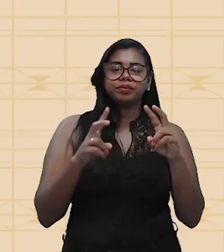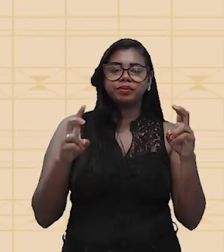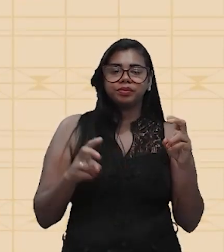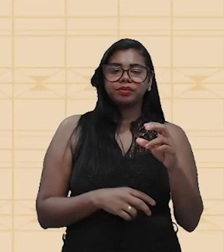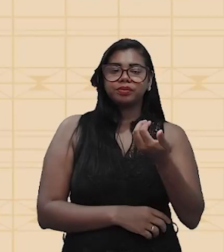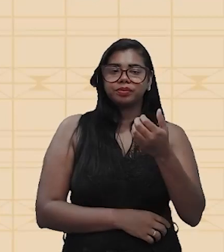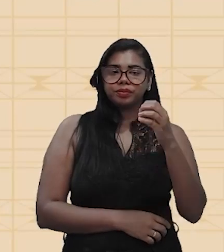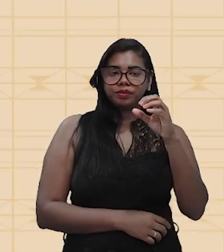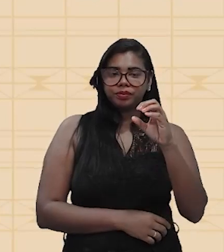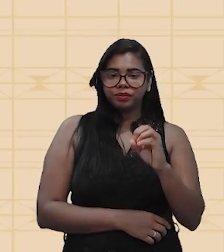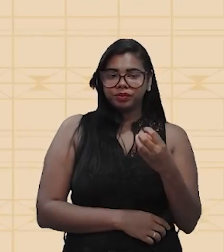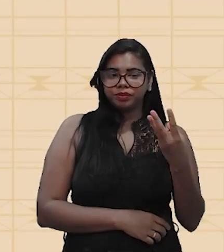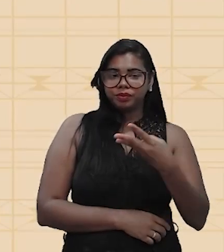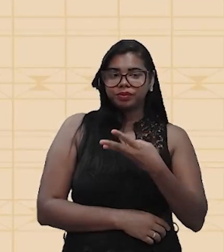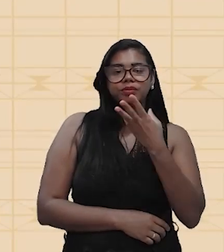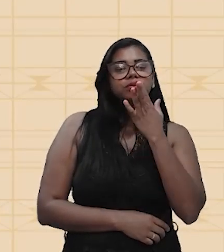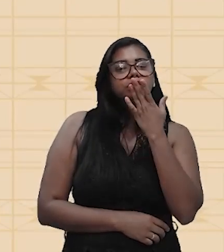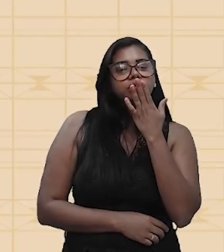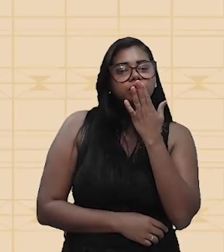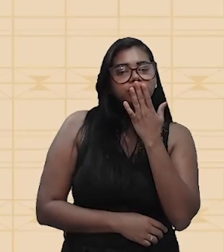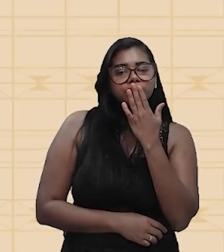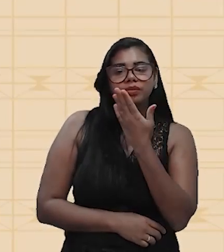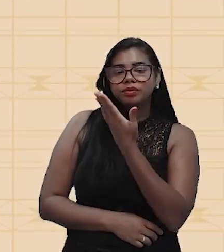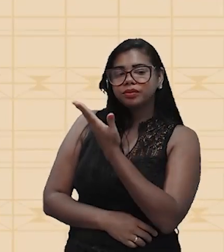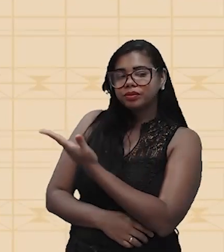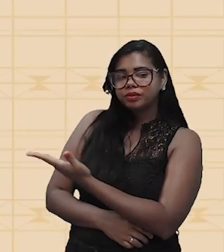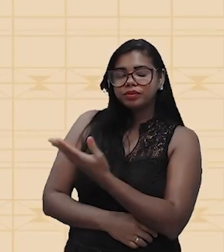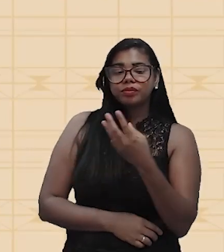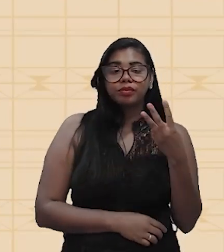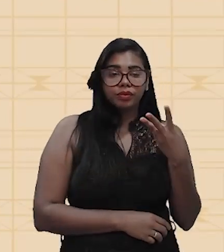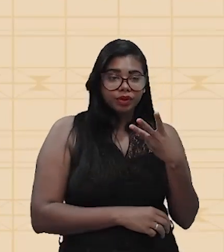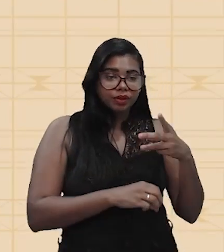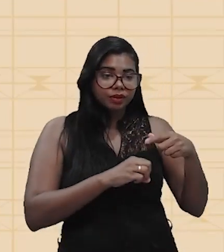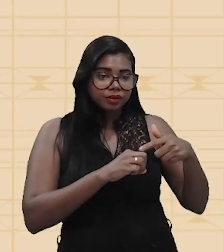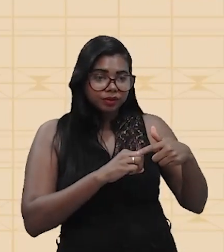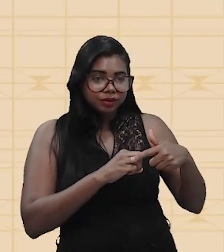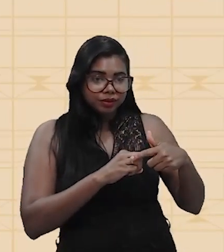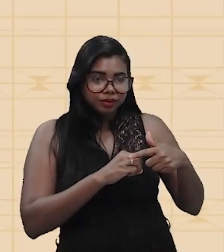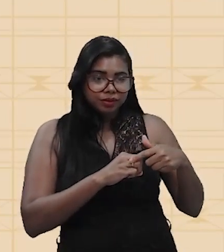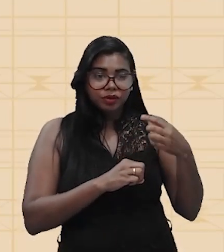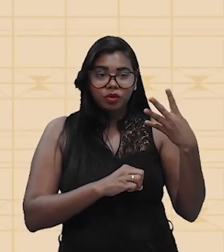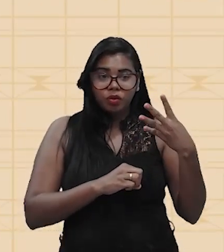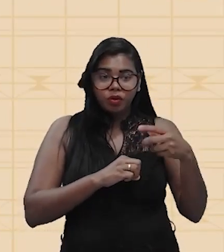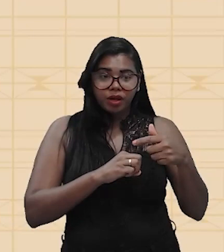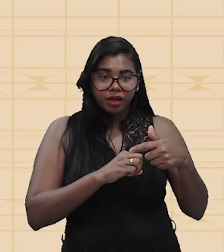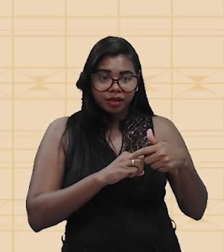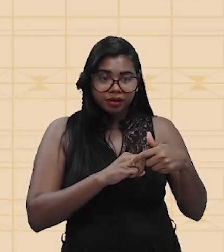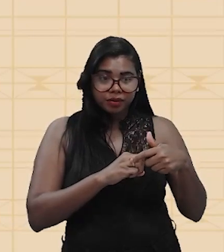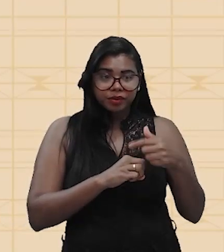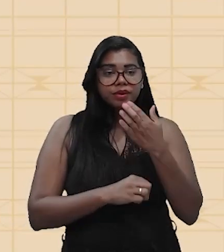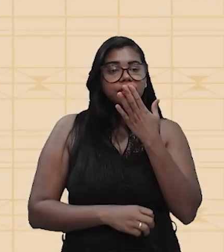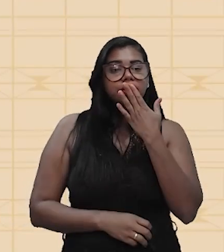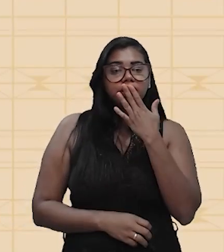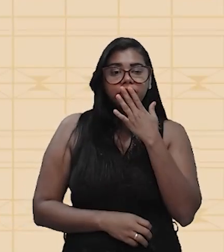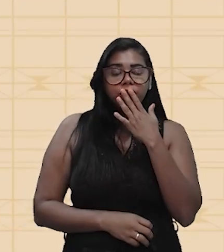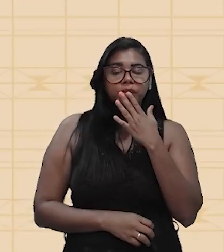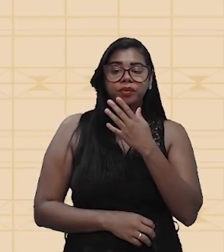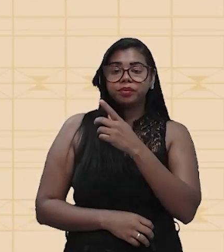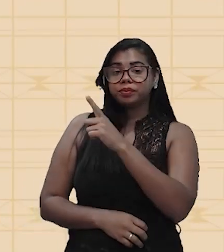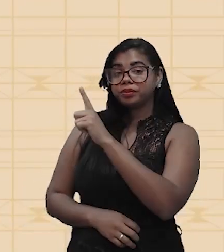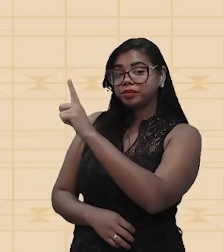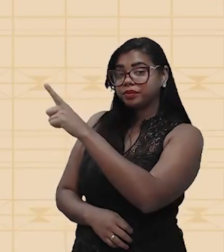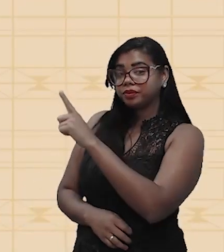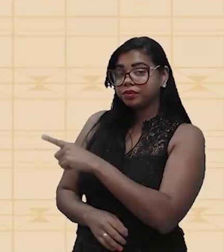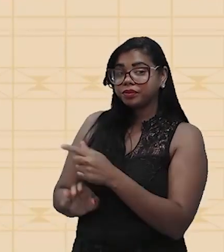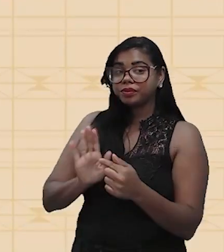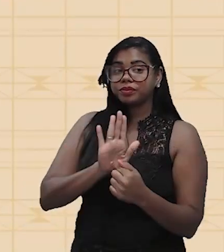será a terceira cor, o terceiro anel. E aí, o quarto anel, a quarta cor que você tem, representa a